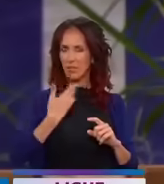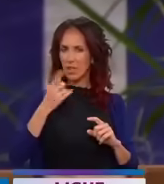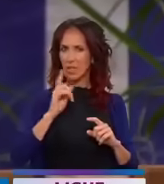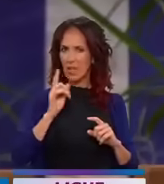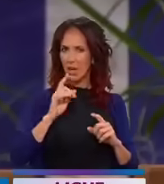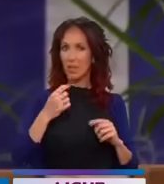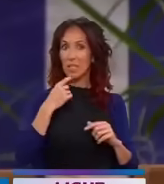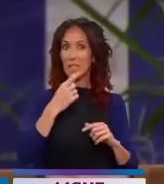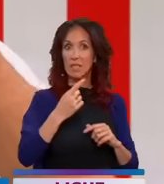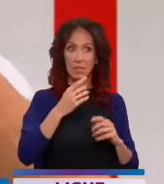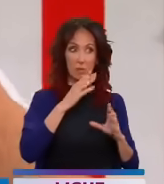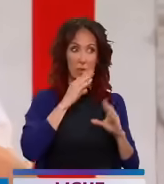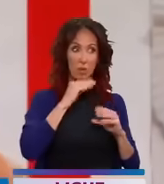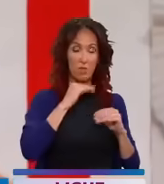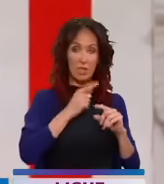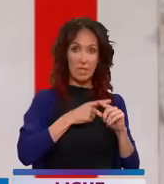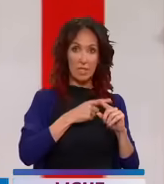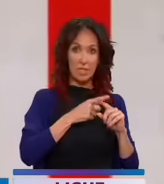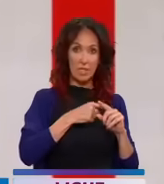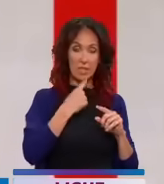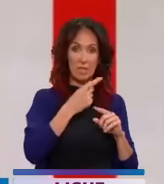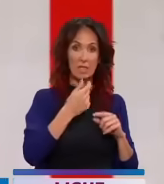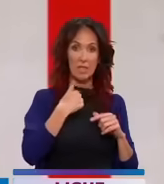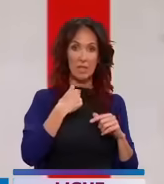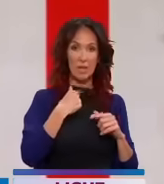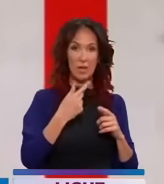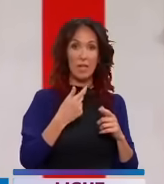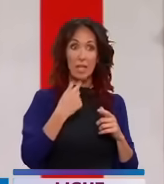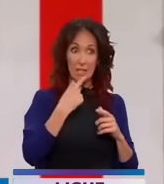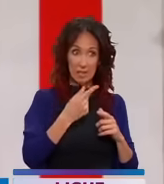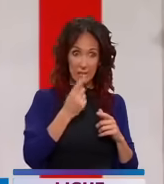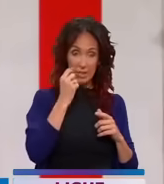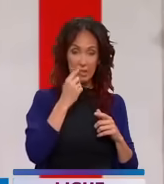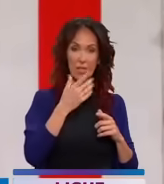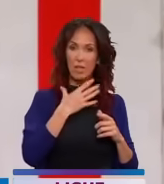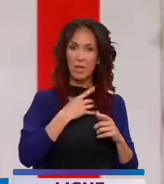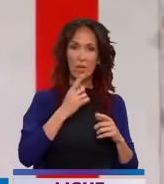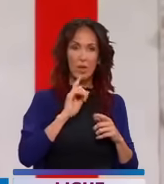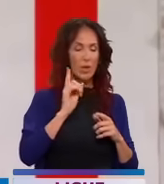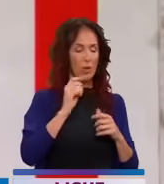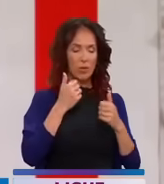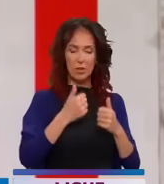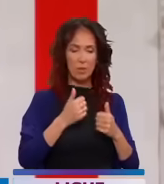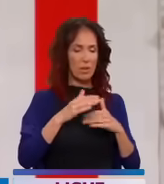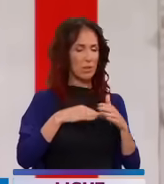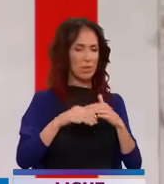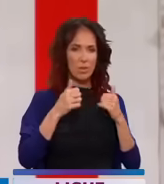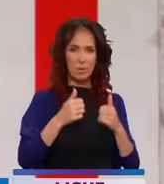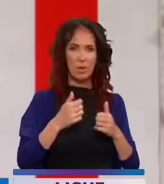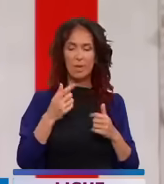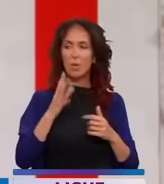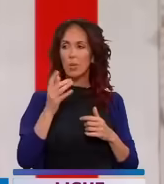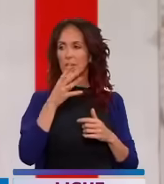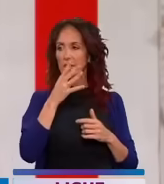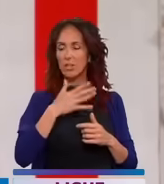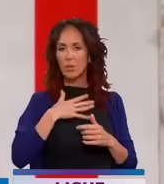a dizer à Marie, numa conversa que até bem interessante que eles tiveram, ele disse assim, eu não me portei bem. Ele, quando diz pá, que não quer falar com a Daniela, é